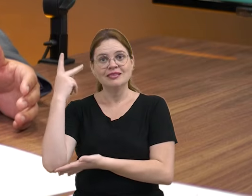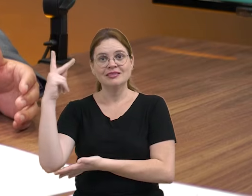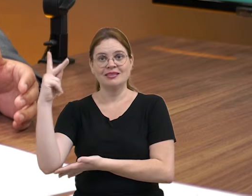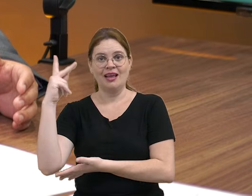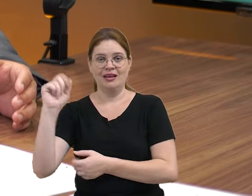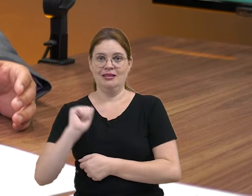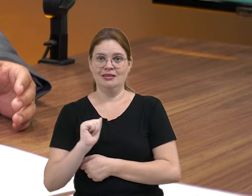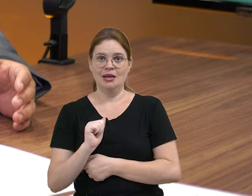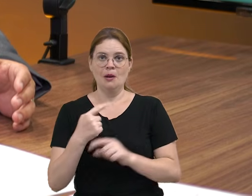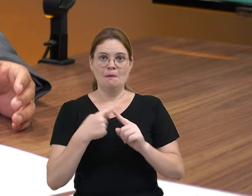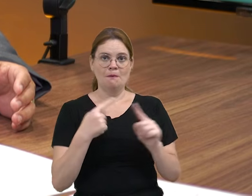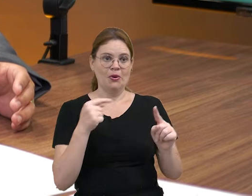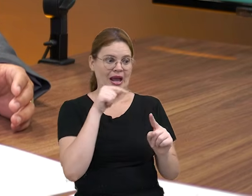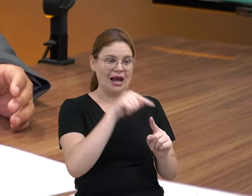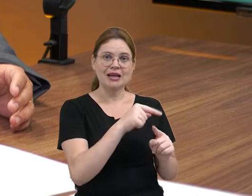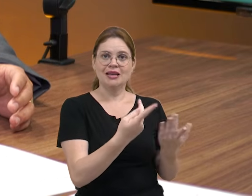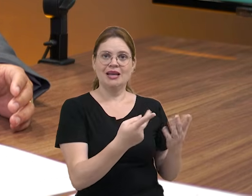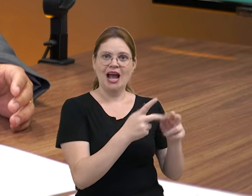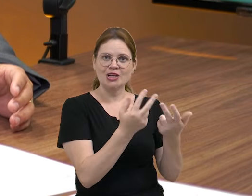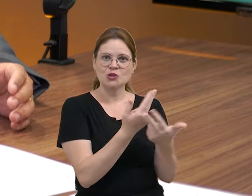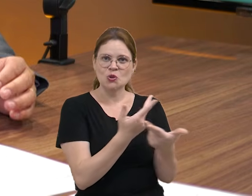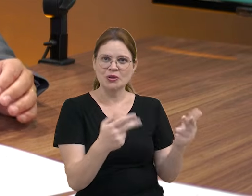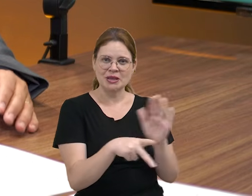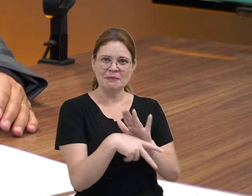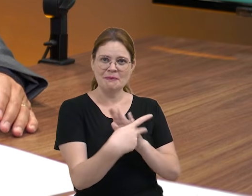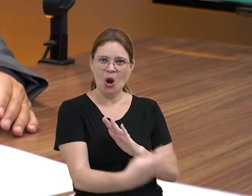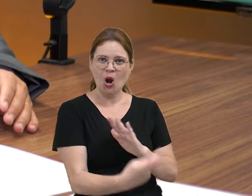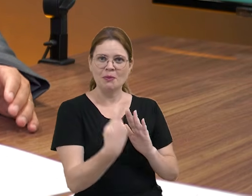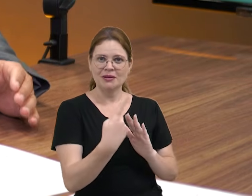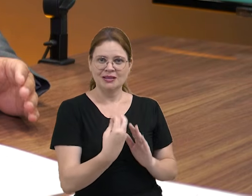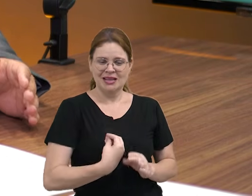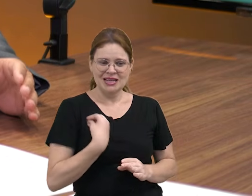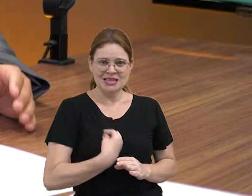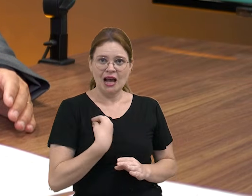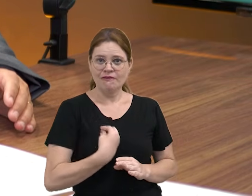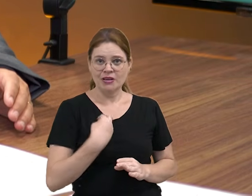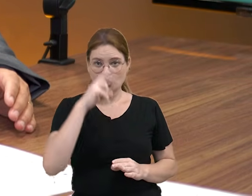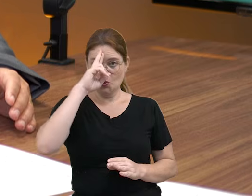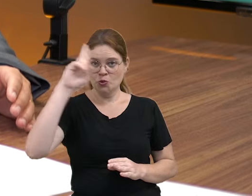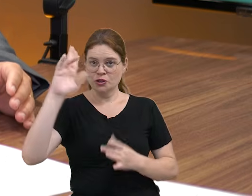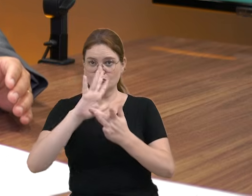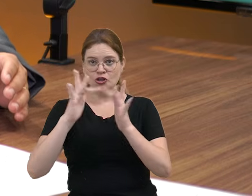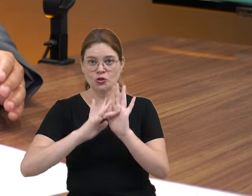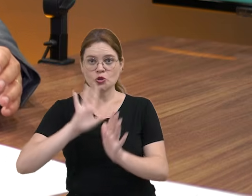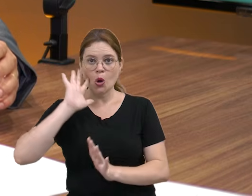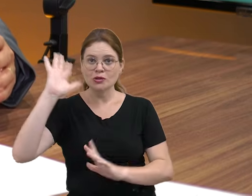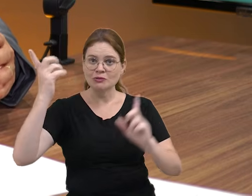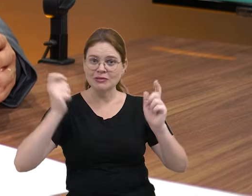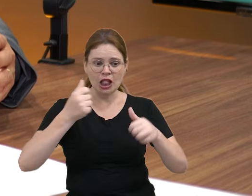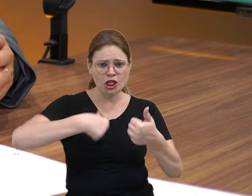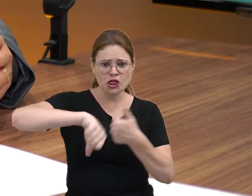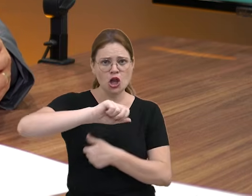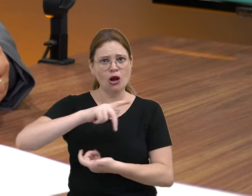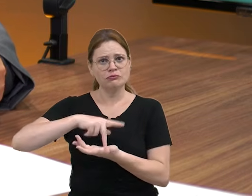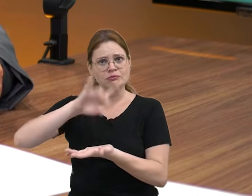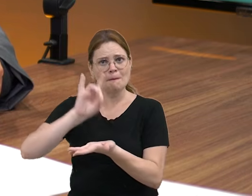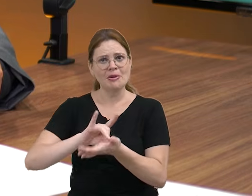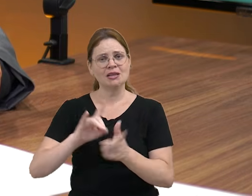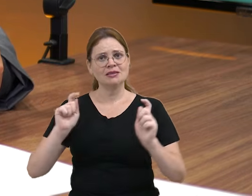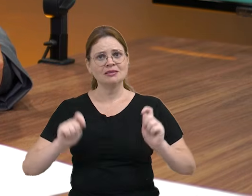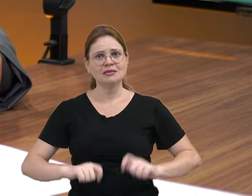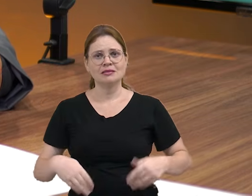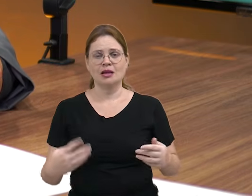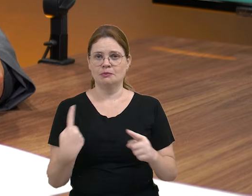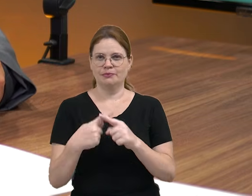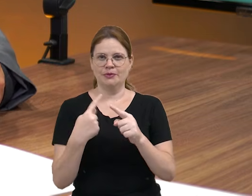criadora, ela é mudada pela verdade da obra redentora, que é o Senhor Jesus. Na caverna,